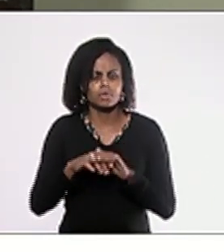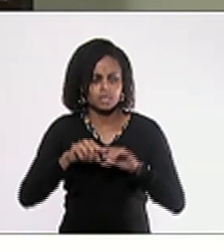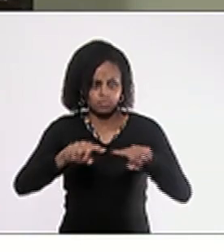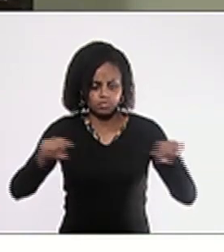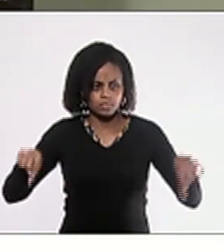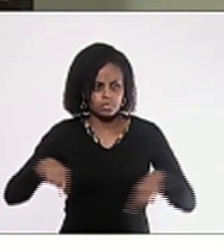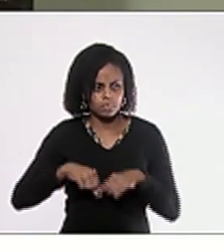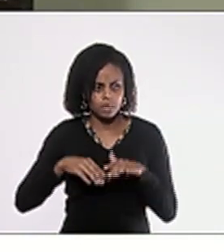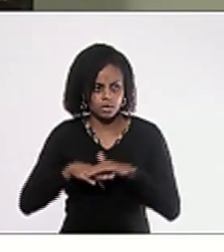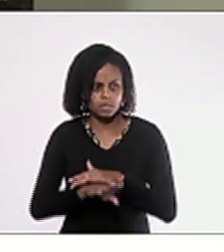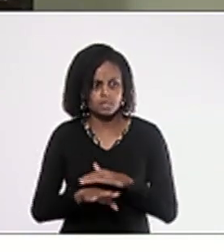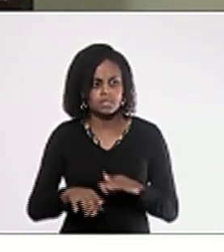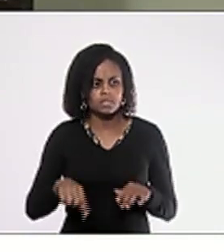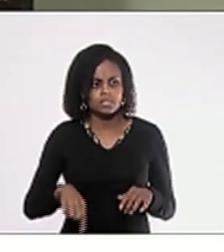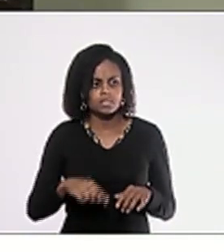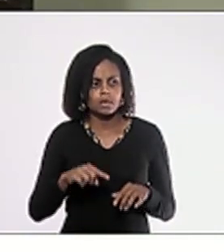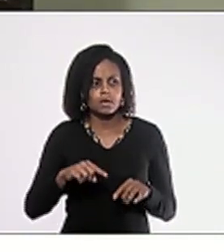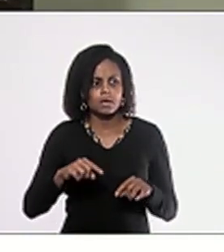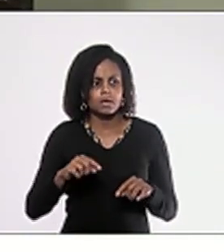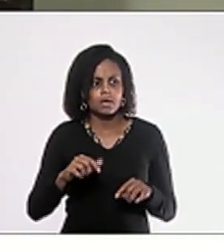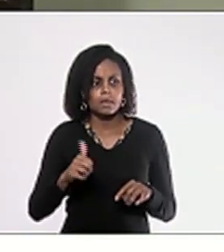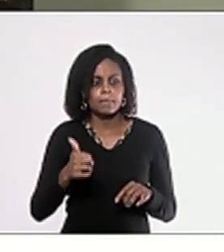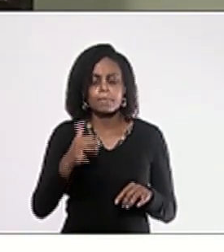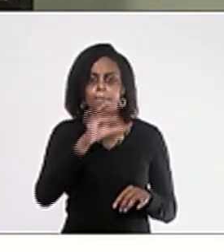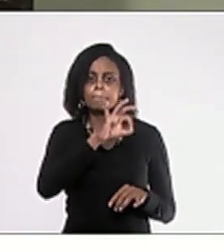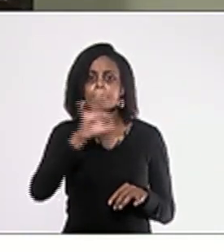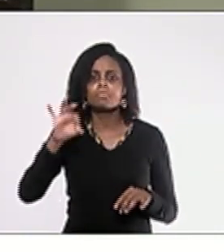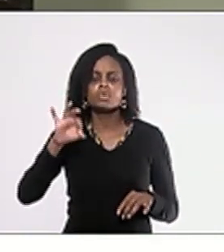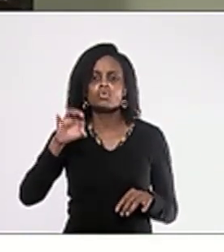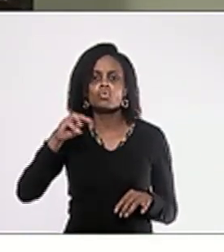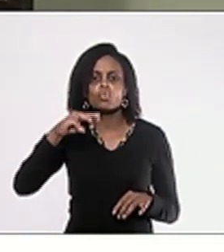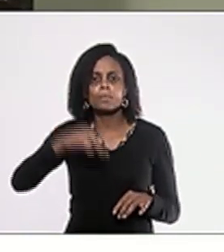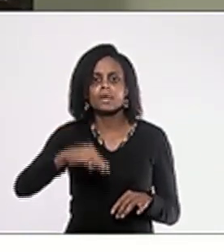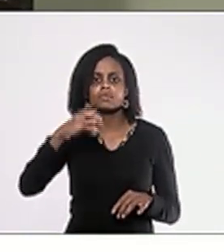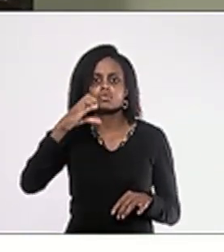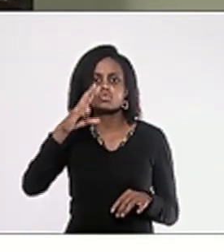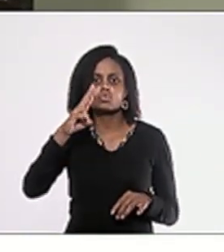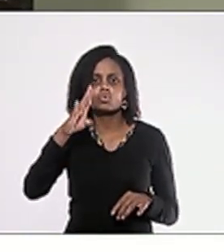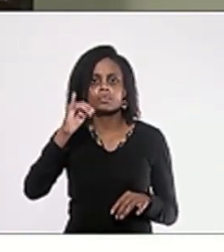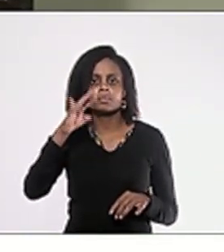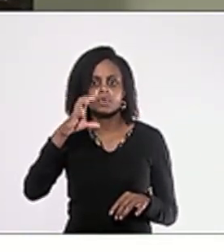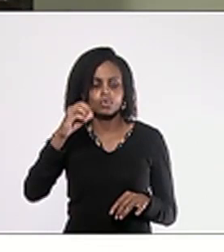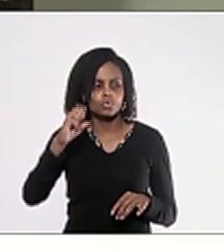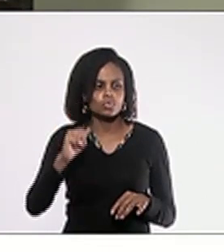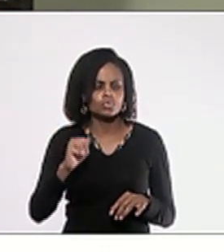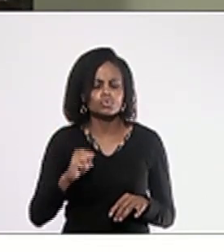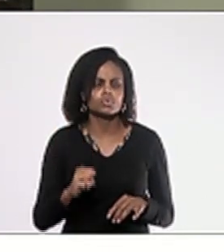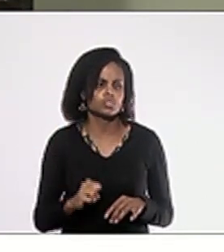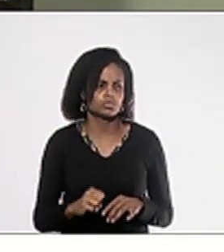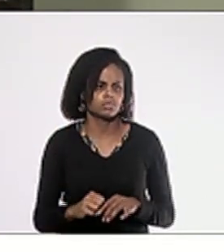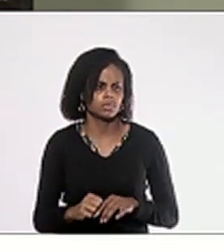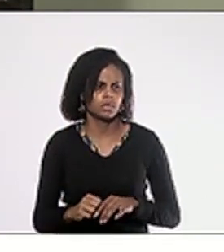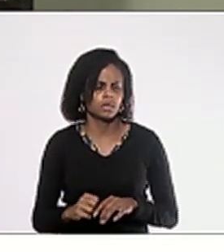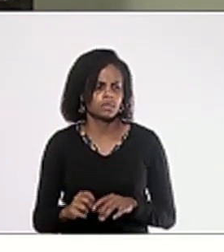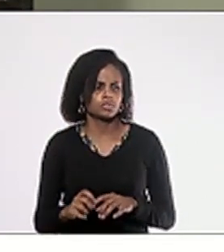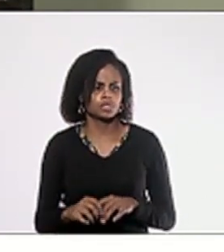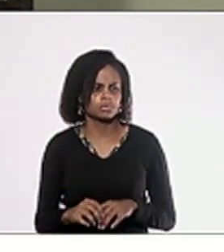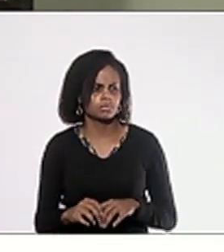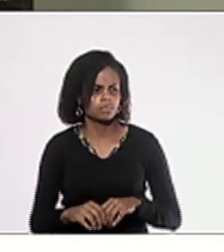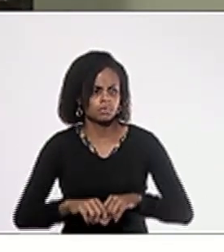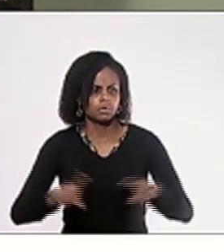reservação de 2.000 metros cúbicos, né? 2.000 metros cúbicos, é exatamente para que o